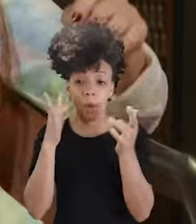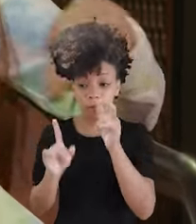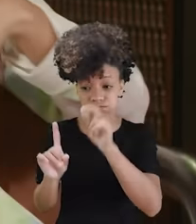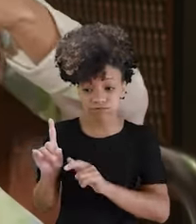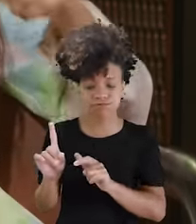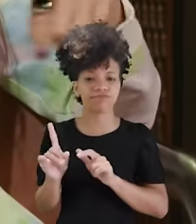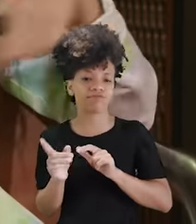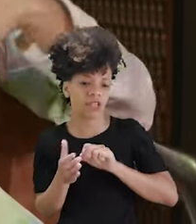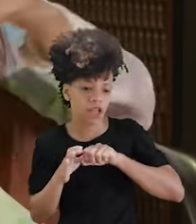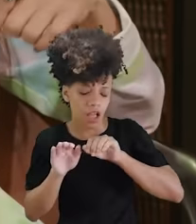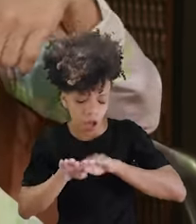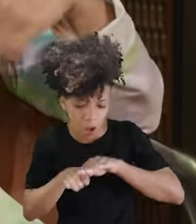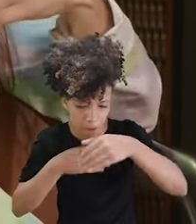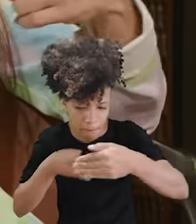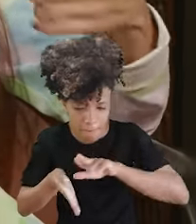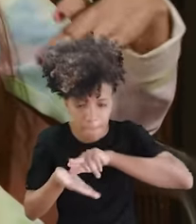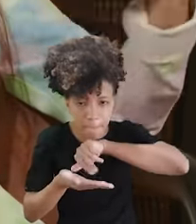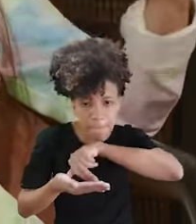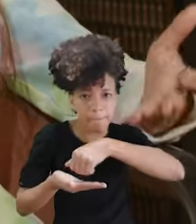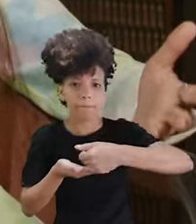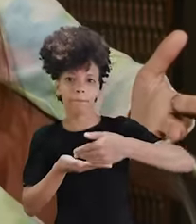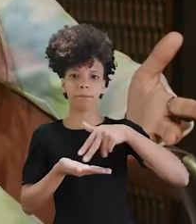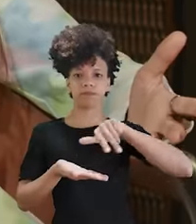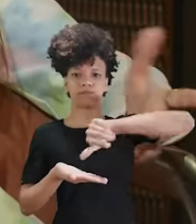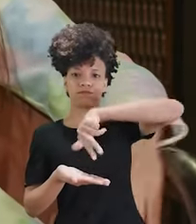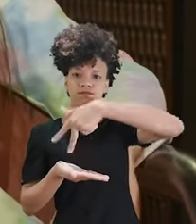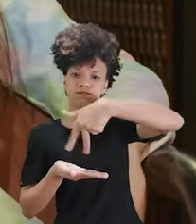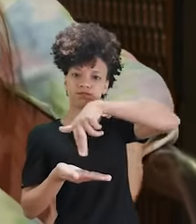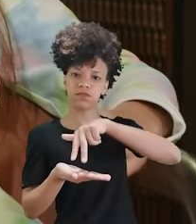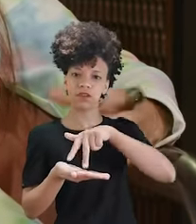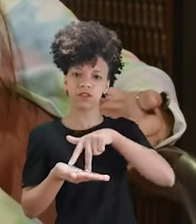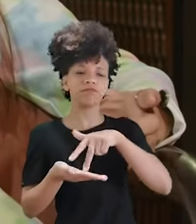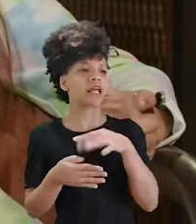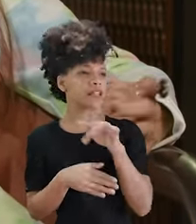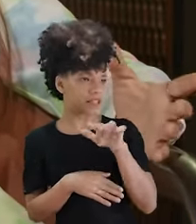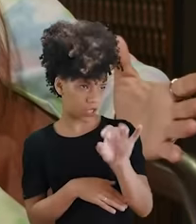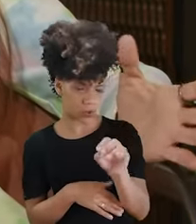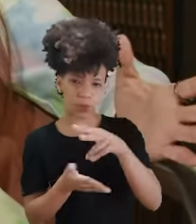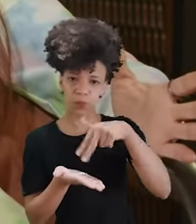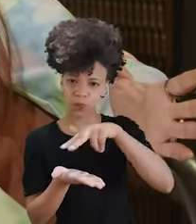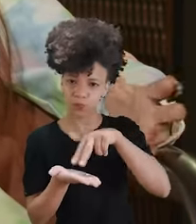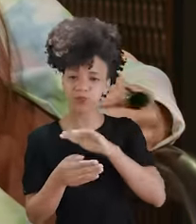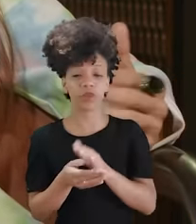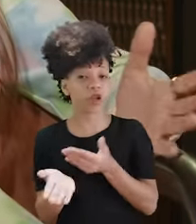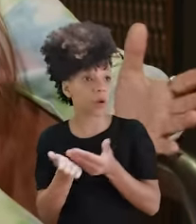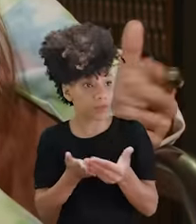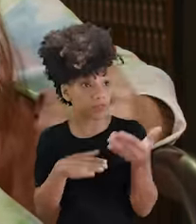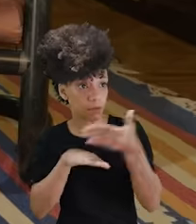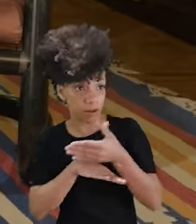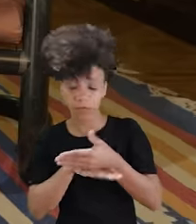convidada porque eu fazia a boneca que saía da mala e eu dançava Tango e assim foi como